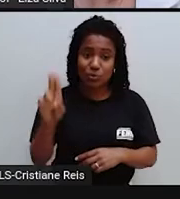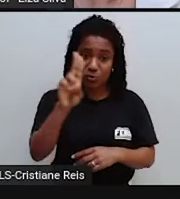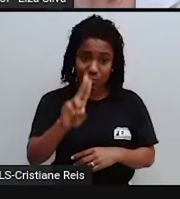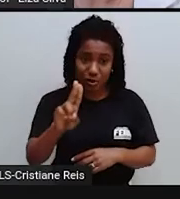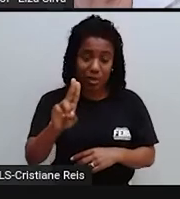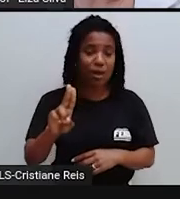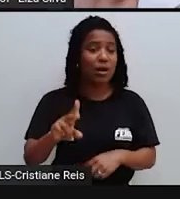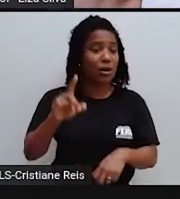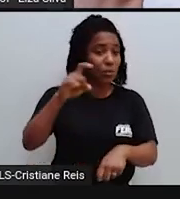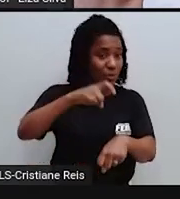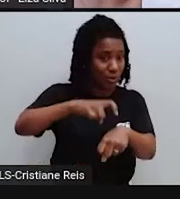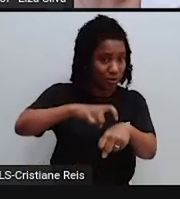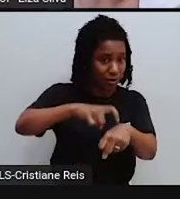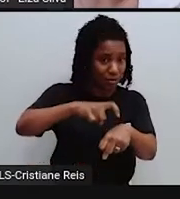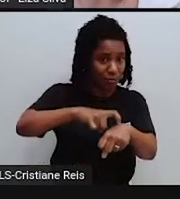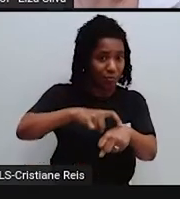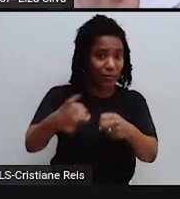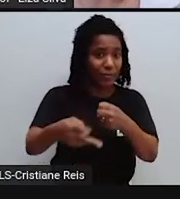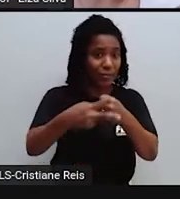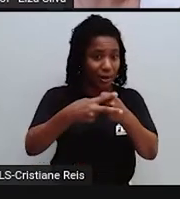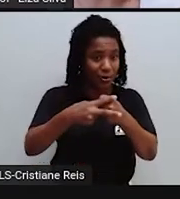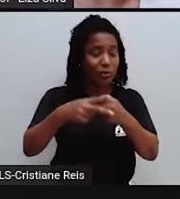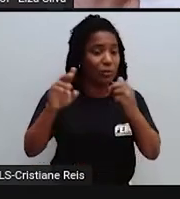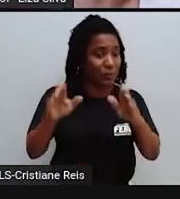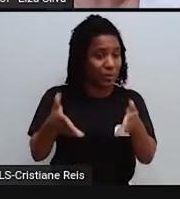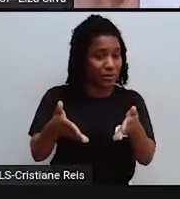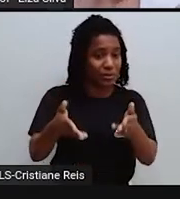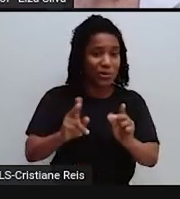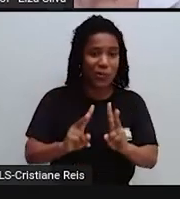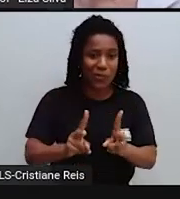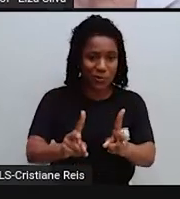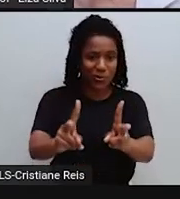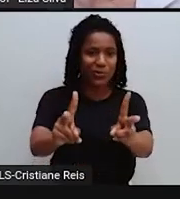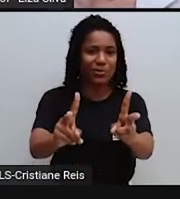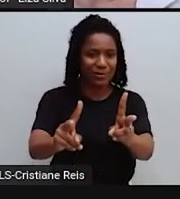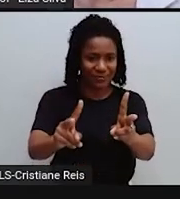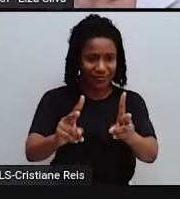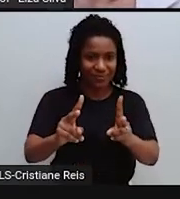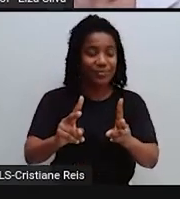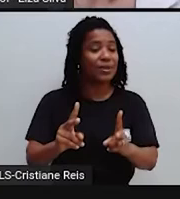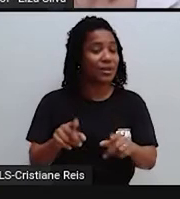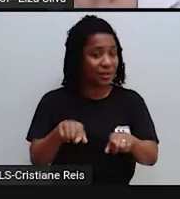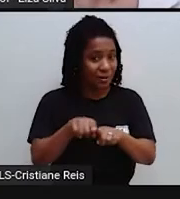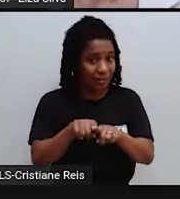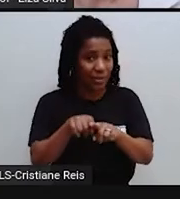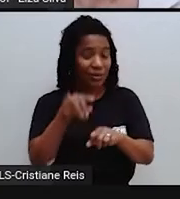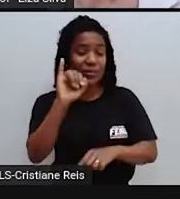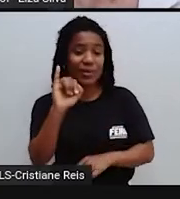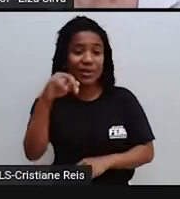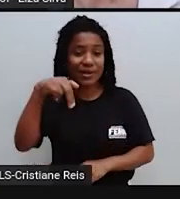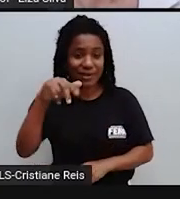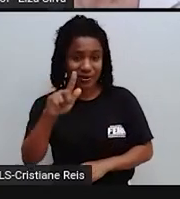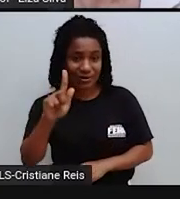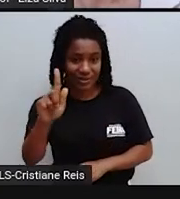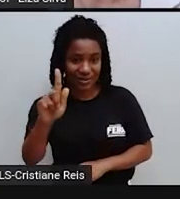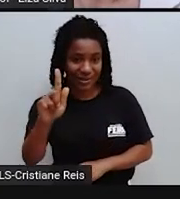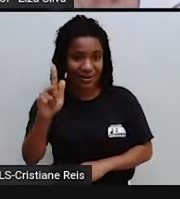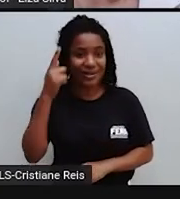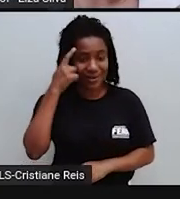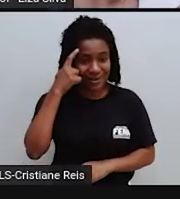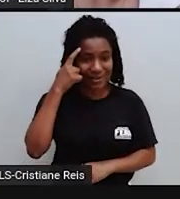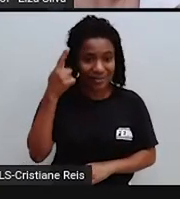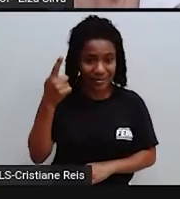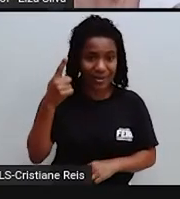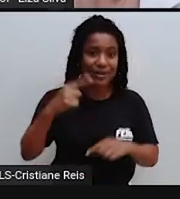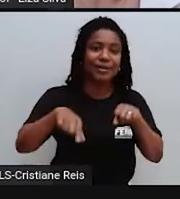disse antes, né? Em nossa língua a gente traduz como presente contínuo, com o uso do ING. Relembrando os usos do verbo